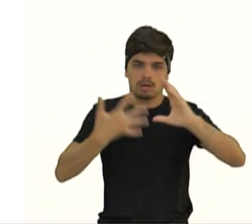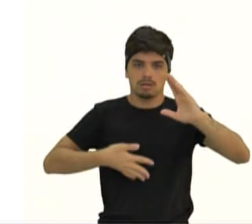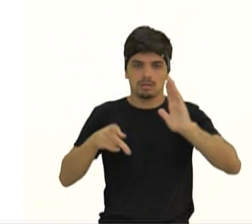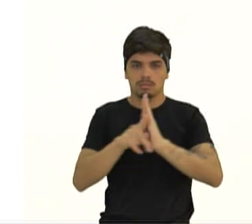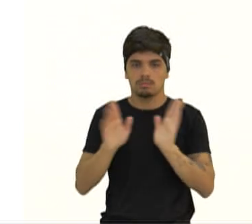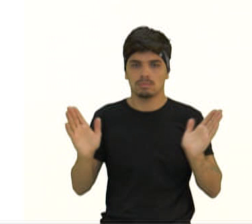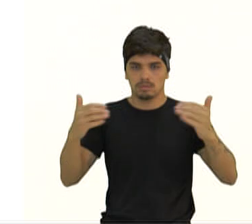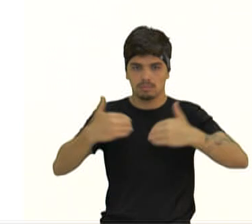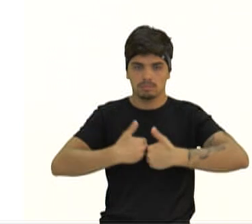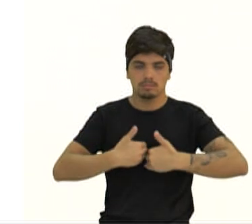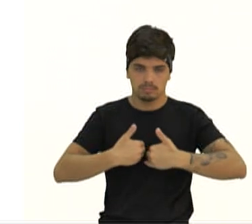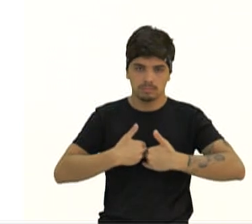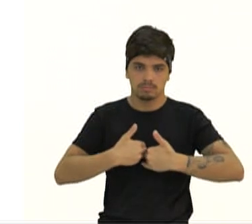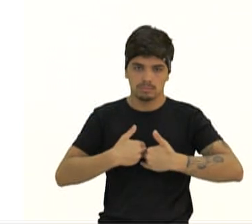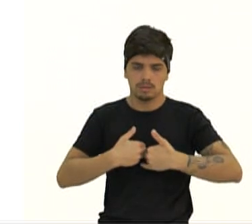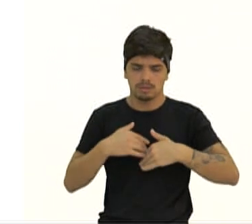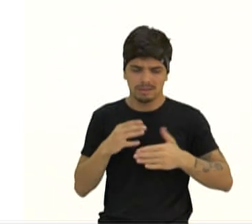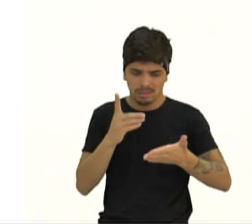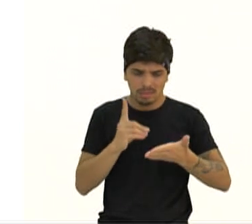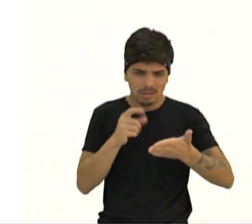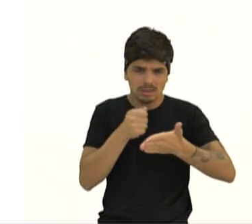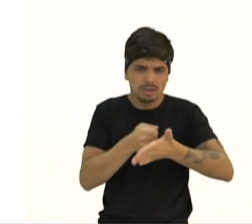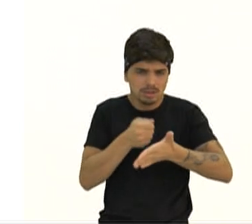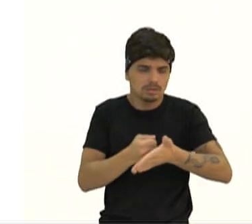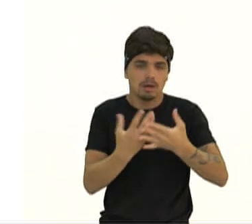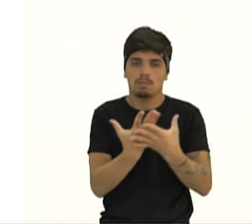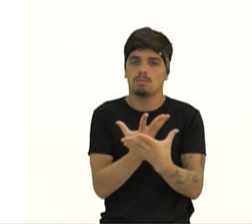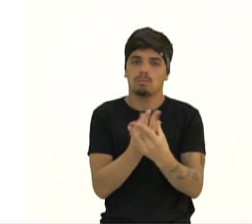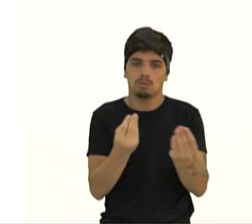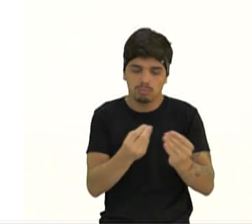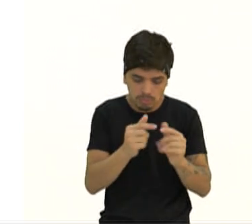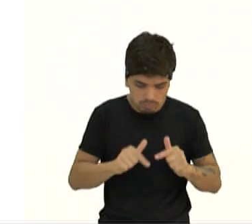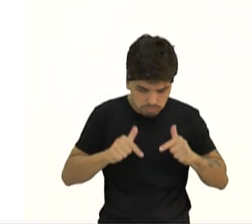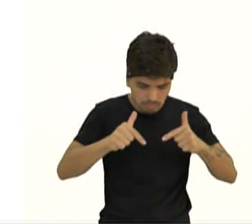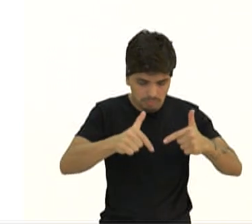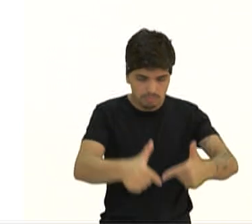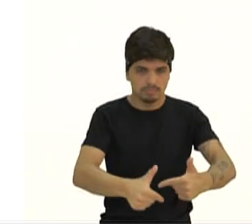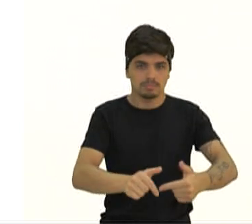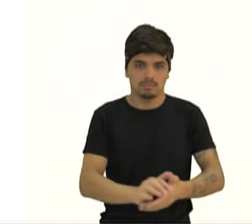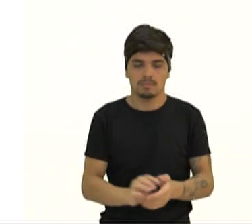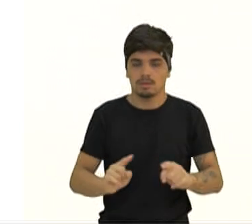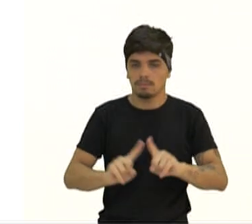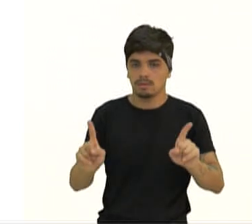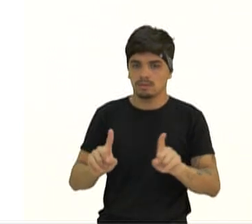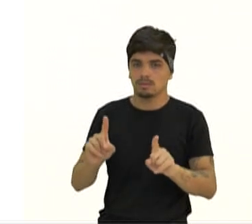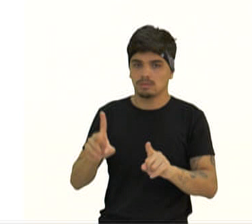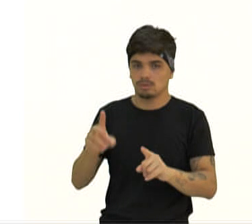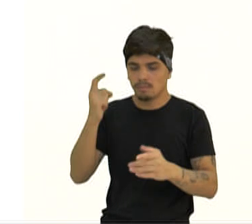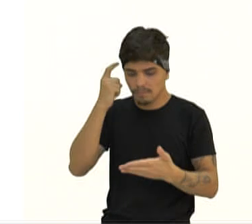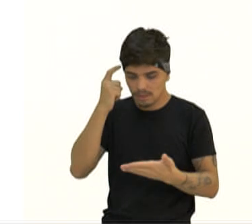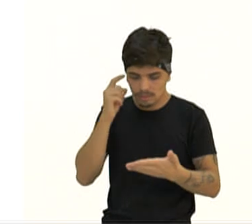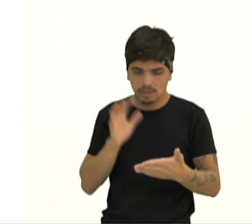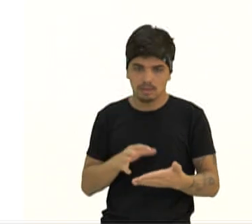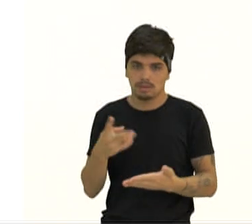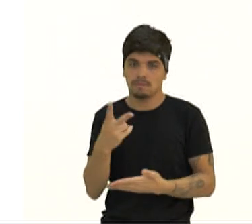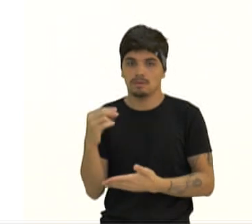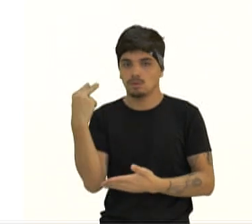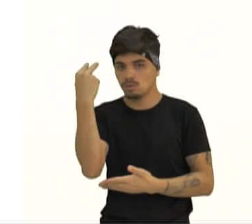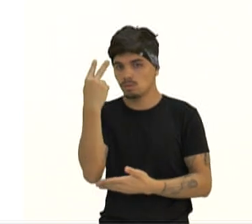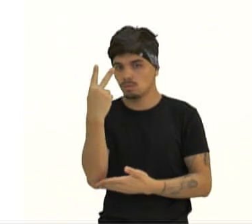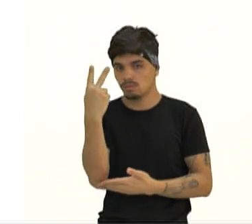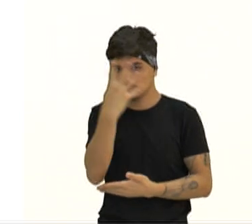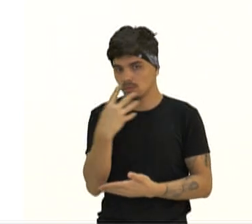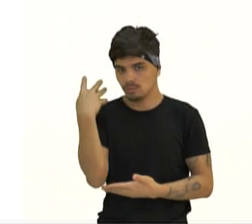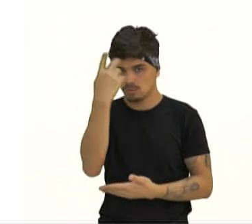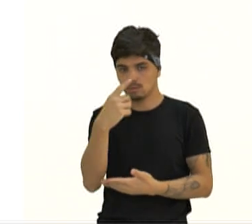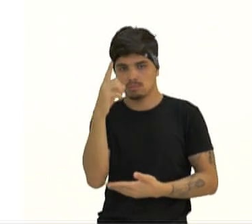quando ele se dedica para alguma coisa ele se dedica muito só por aquela coisa É como se a pessoa ficasse só pensando nisso 24